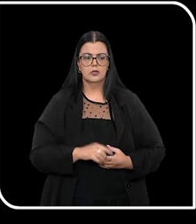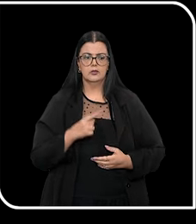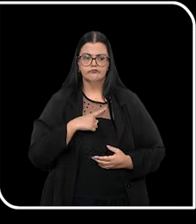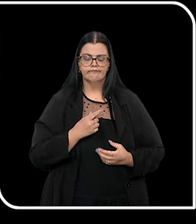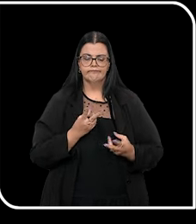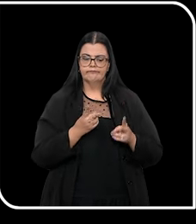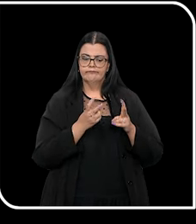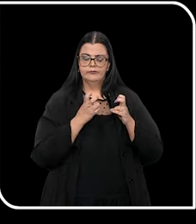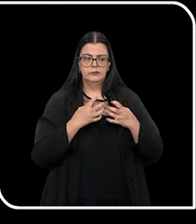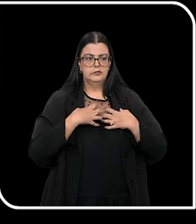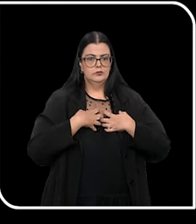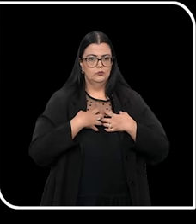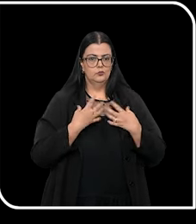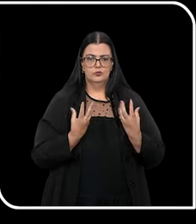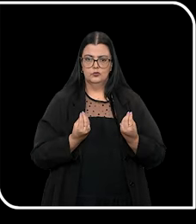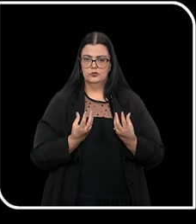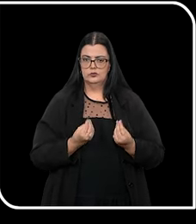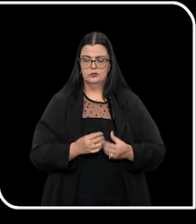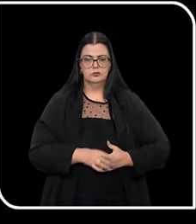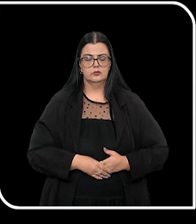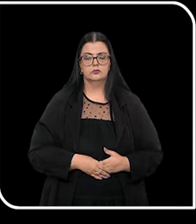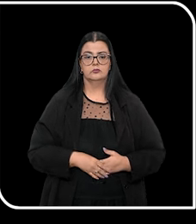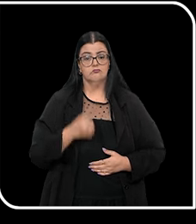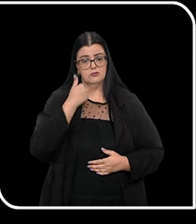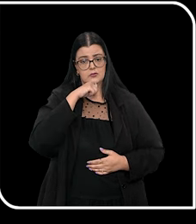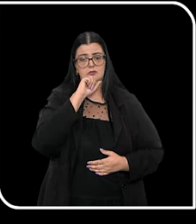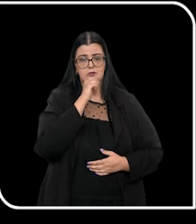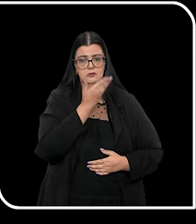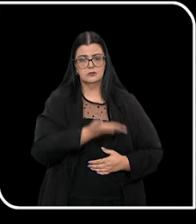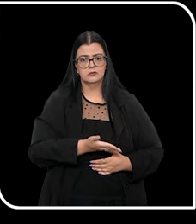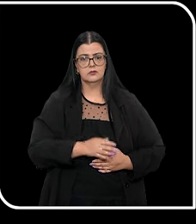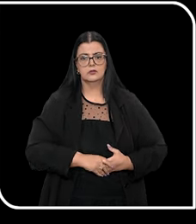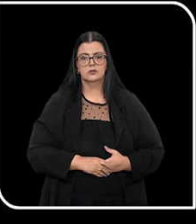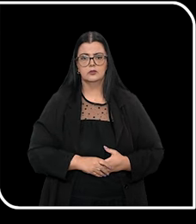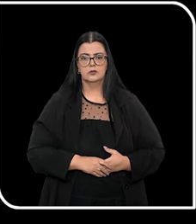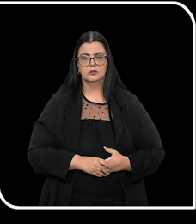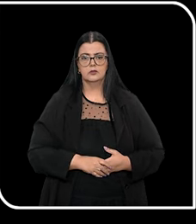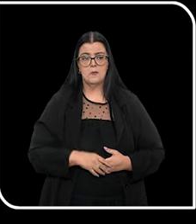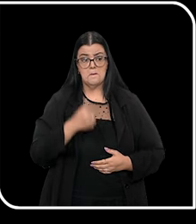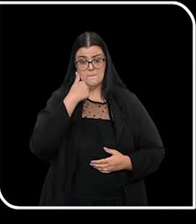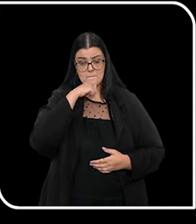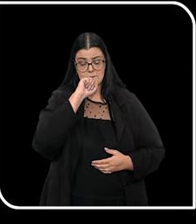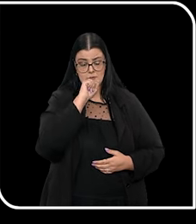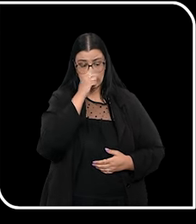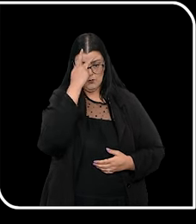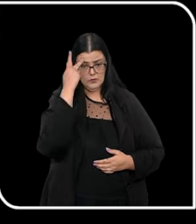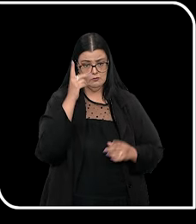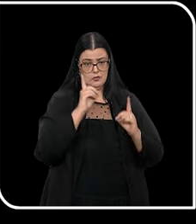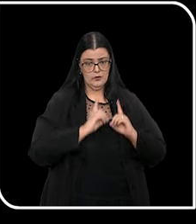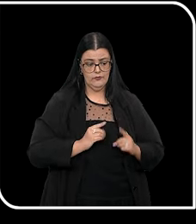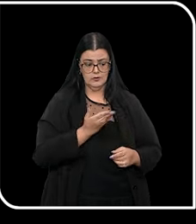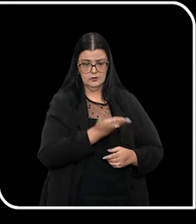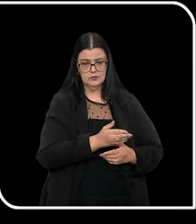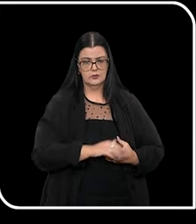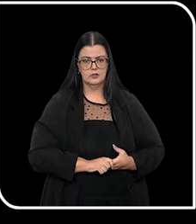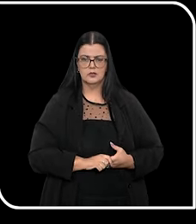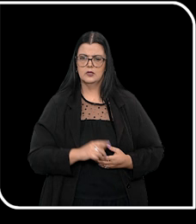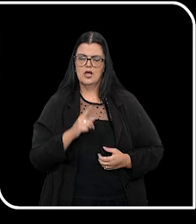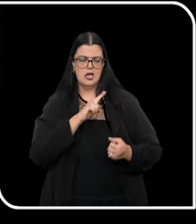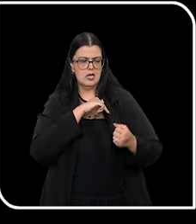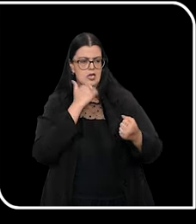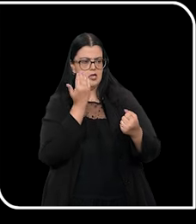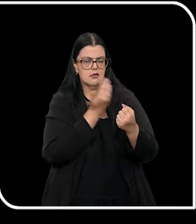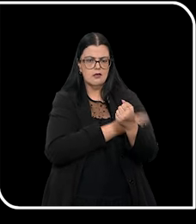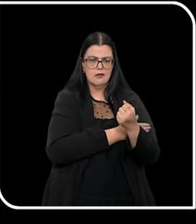sofro Portela por ser mãe dele né então assim ouvir eu Isa mãe de pessoa com deficiência ouvir que eu